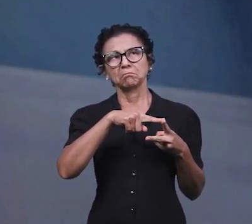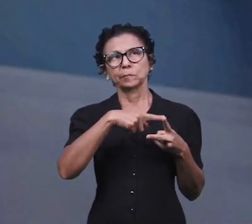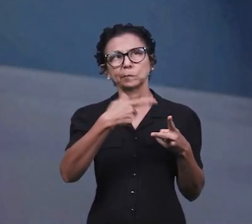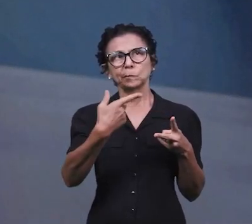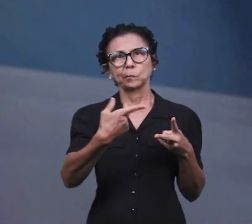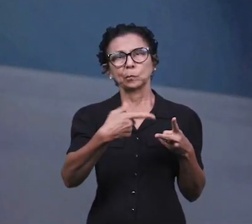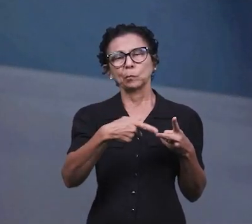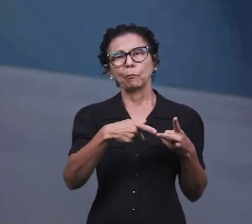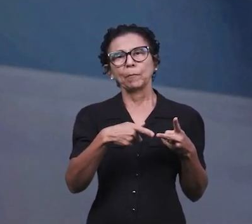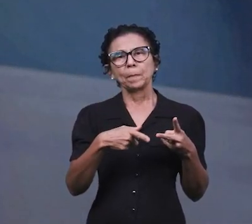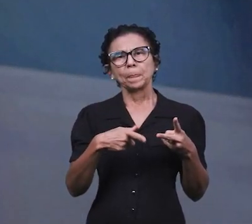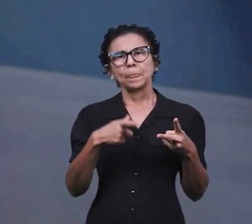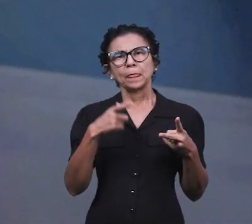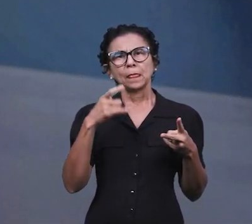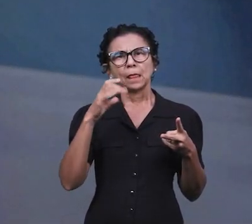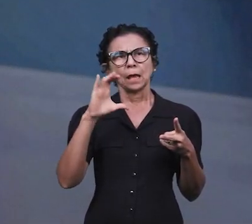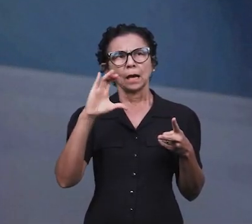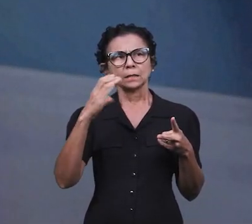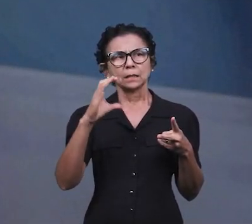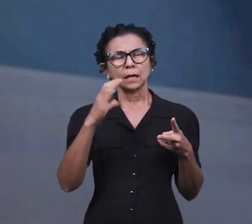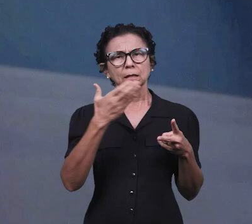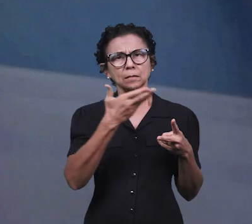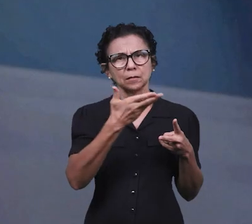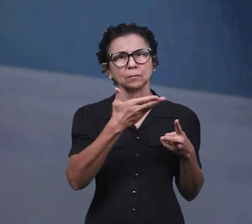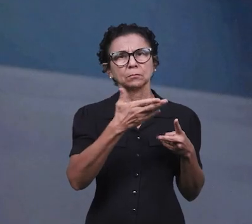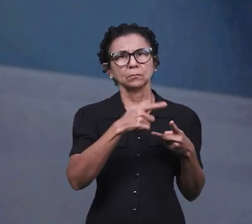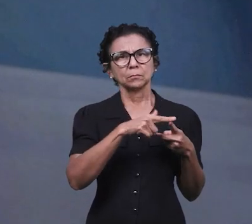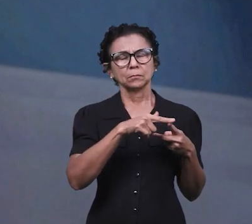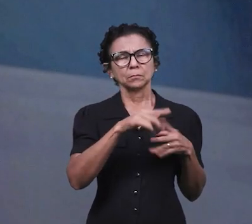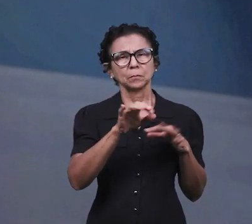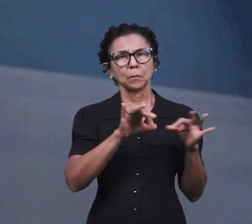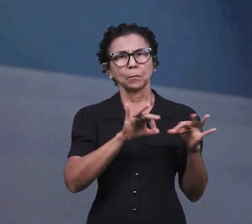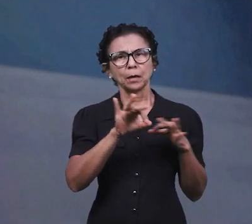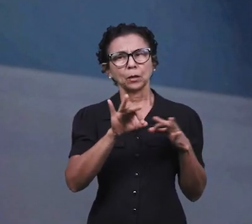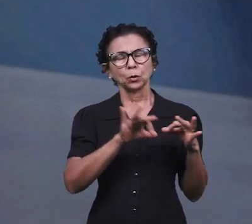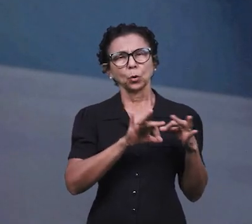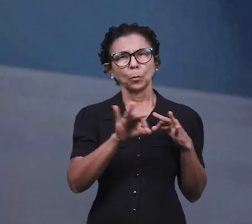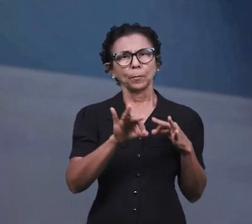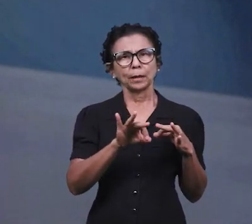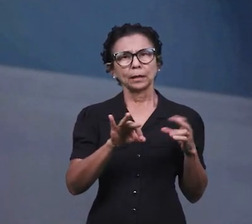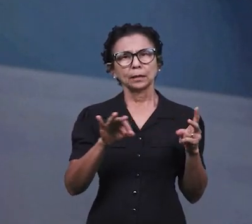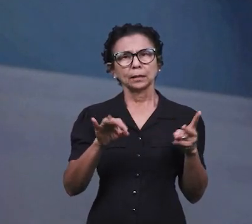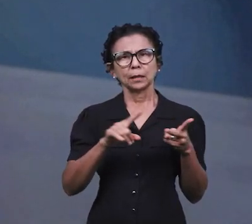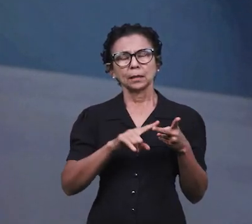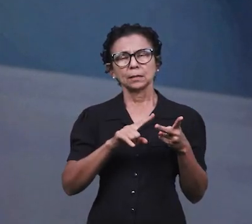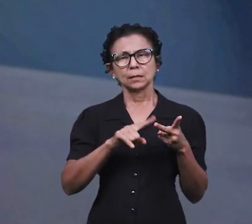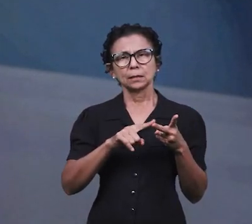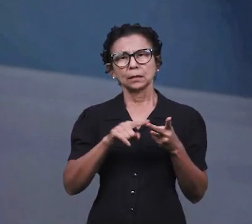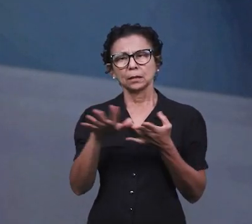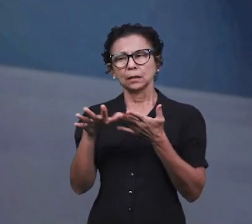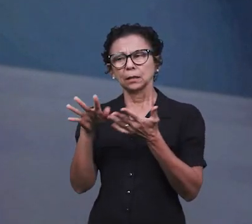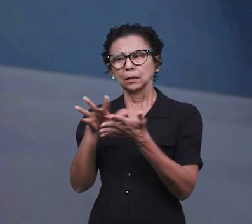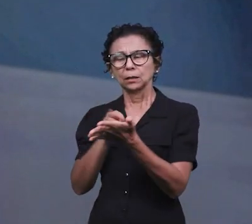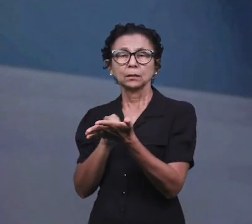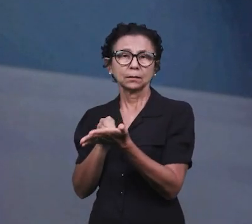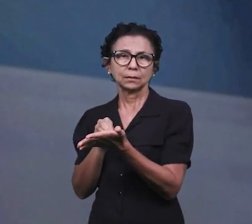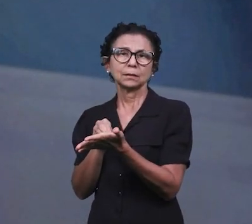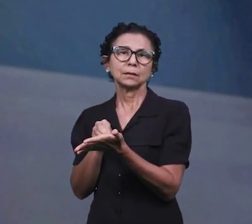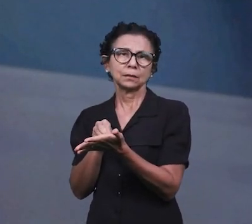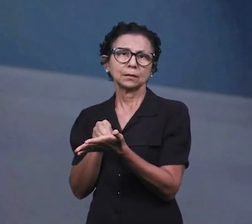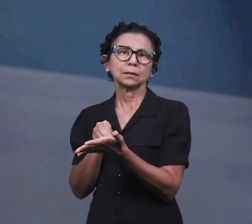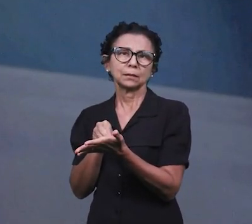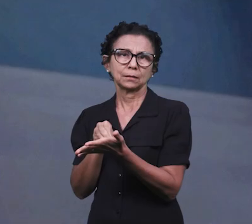produzida pela ciência, exatamente procurando imitar a inteligência humana, ou seja, aquilo